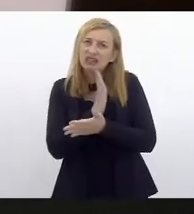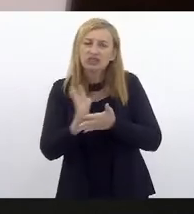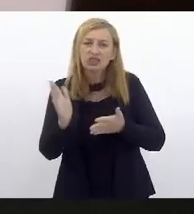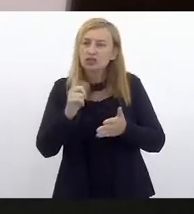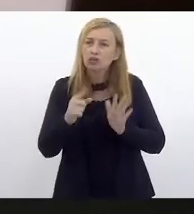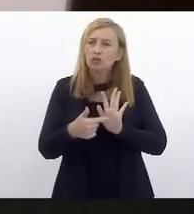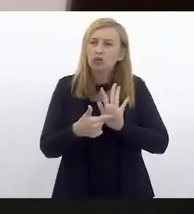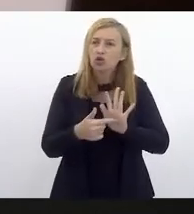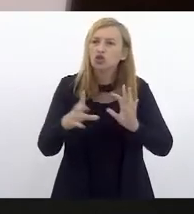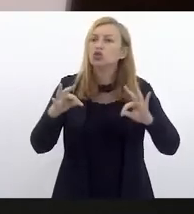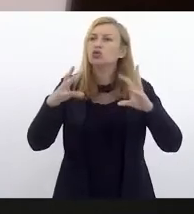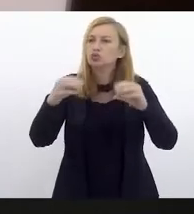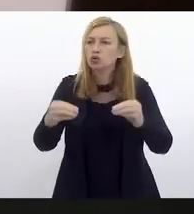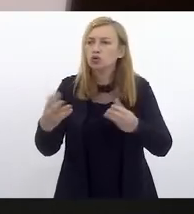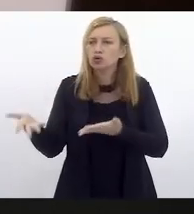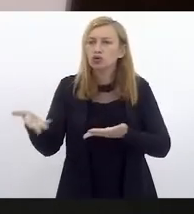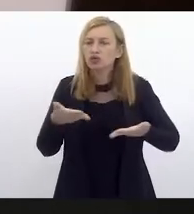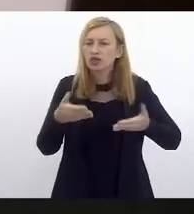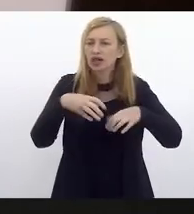mundo.